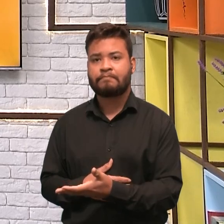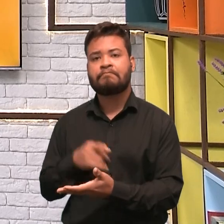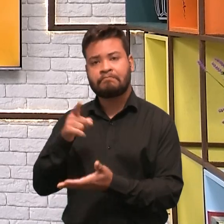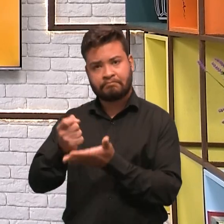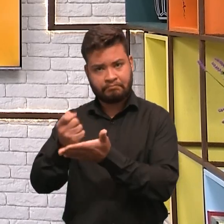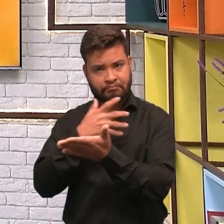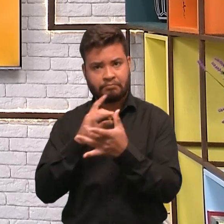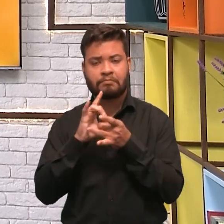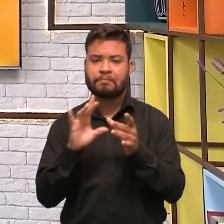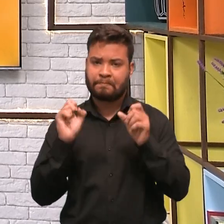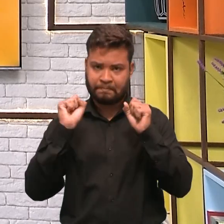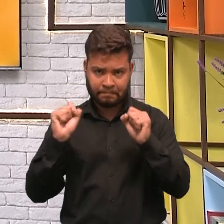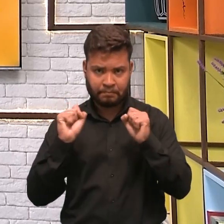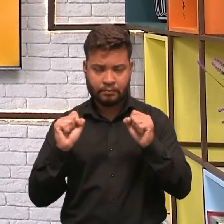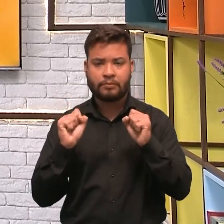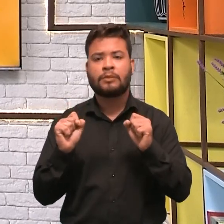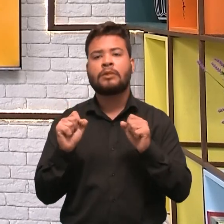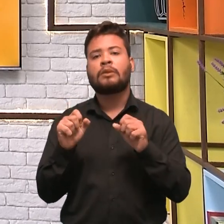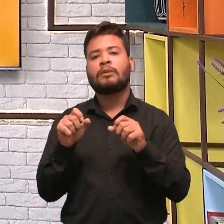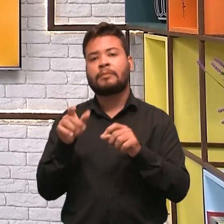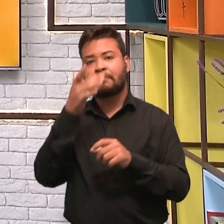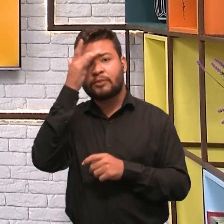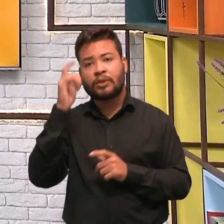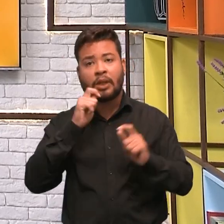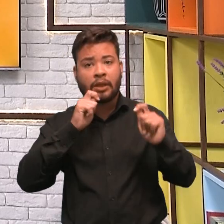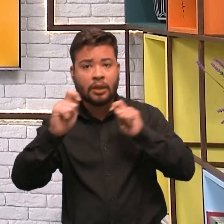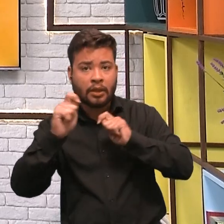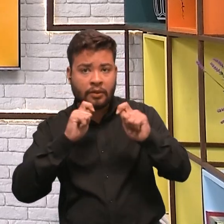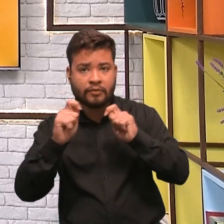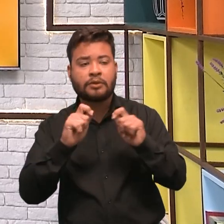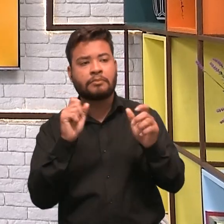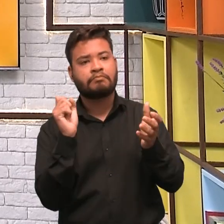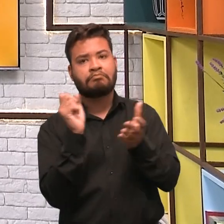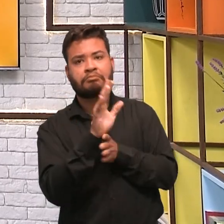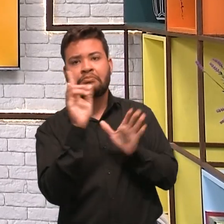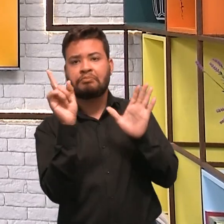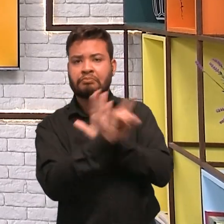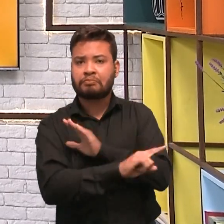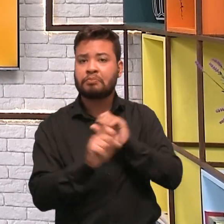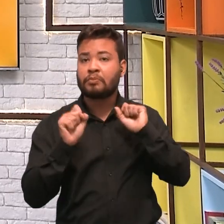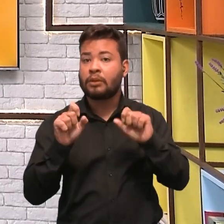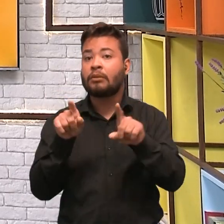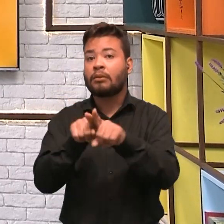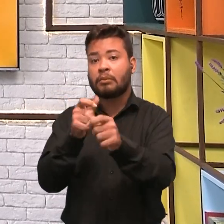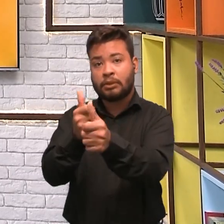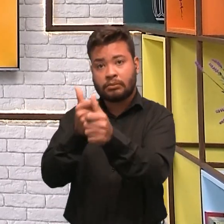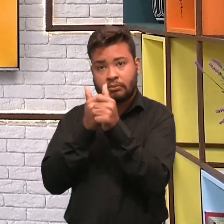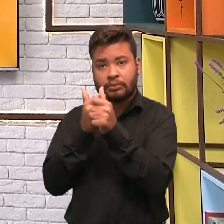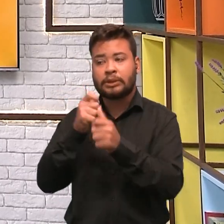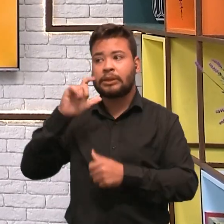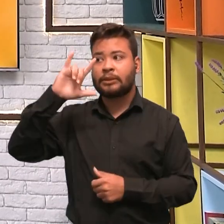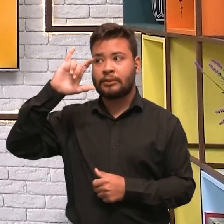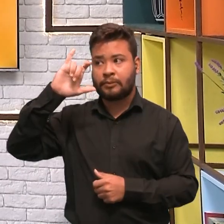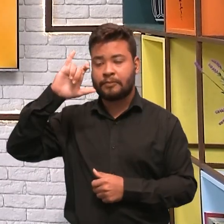629-9181-1406. Você pode mandar sua mensagem para o nosso entrevistado de hoje também. Você pode também começar a seguir a gente por meio do nosso